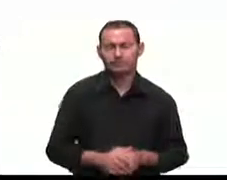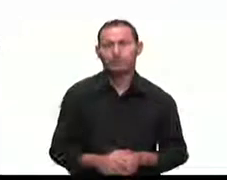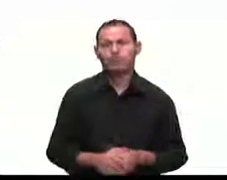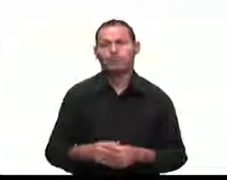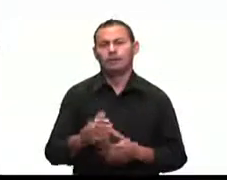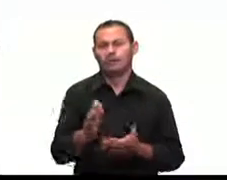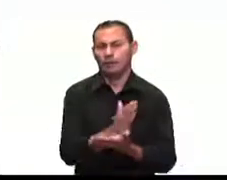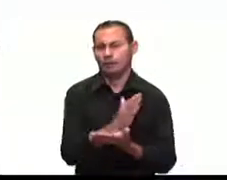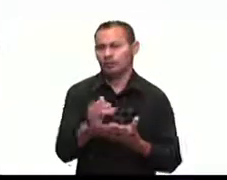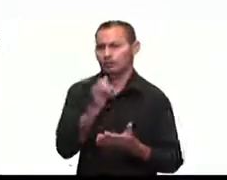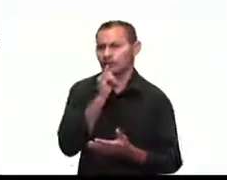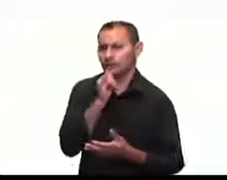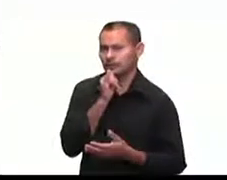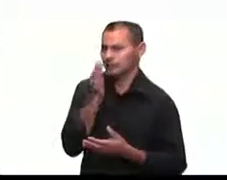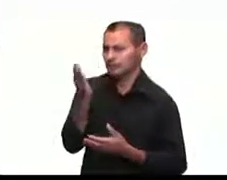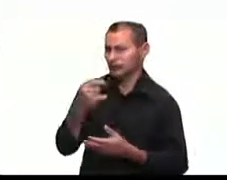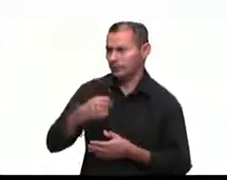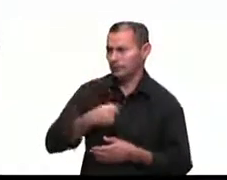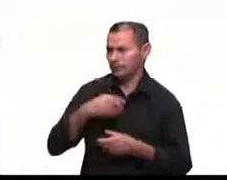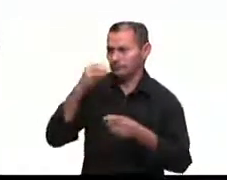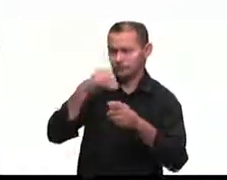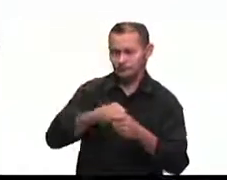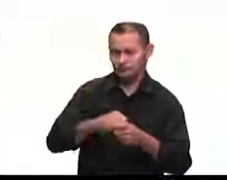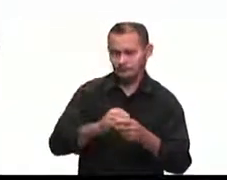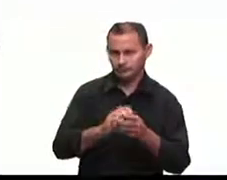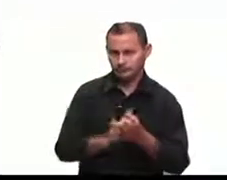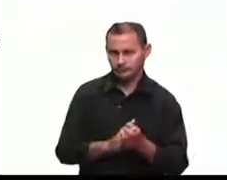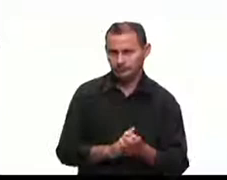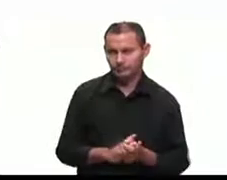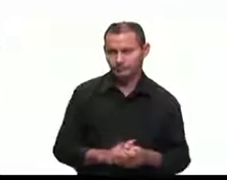aqui alguns exemplos que eu coloquei aqui.